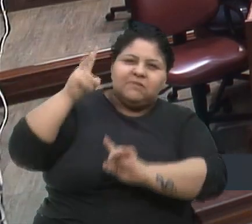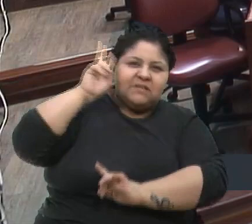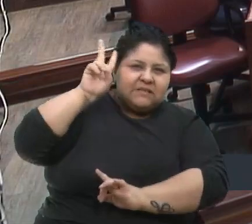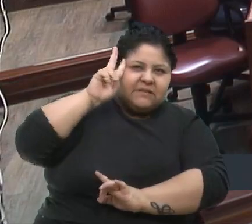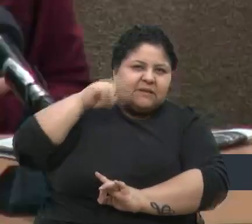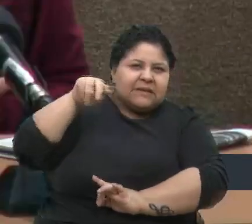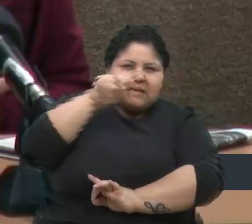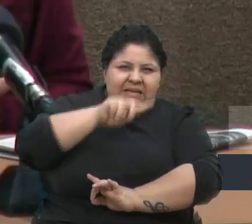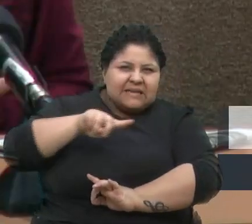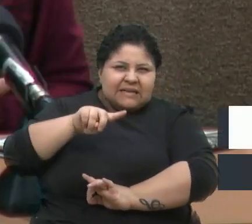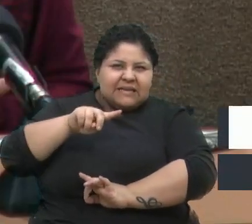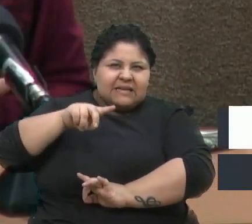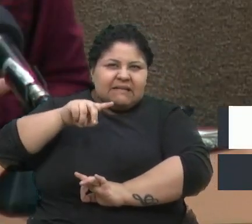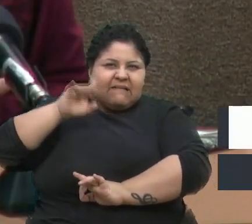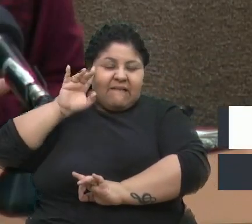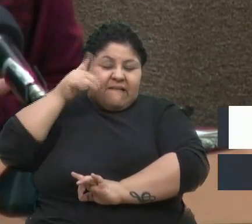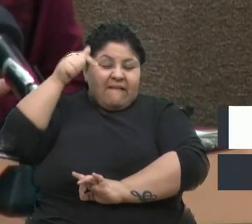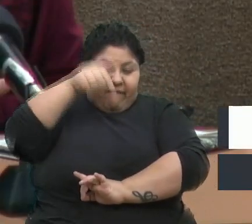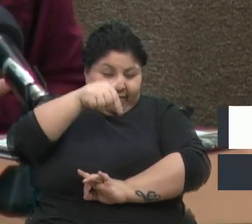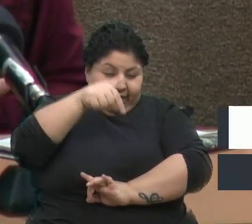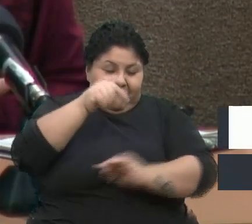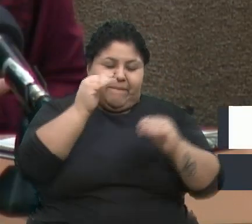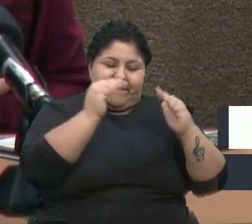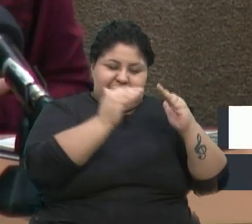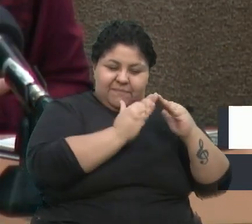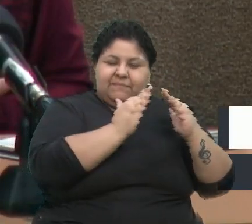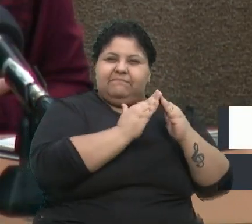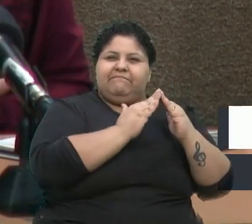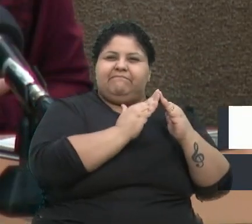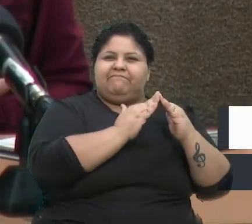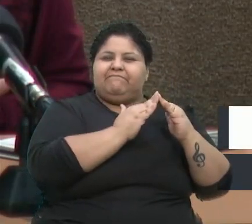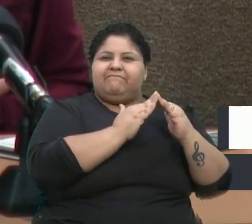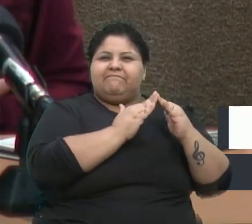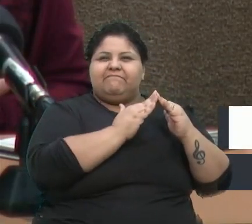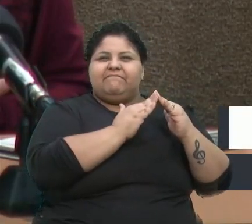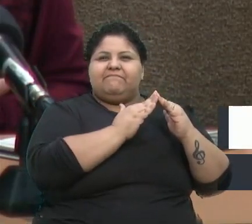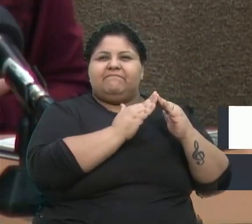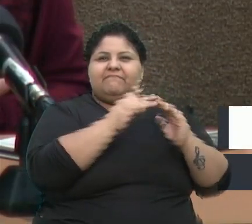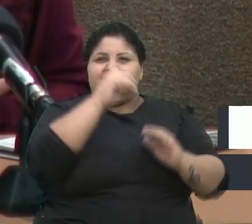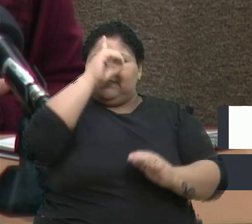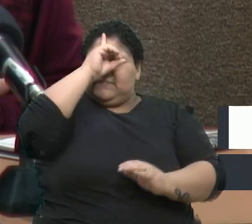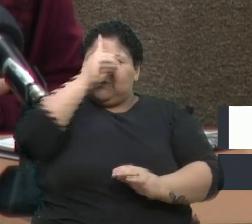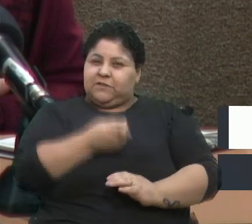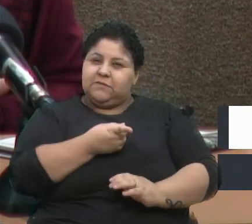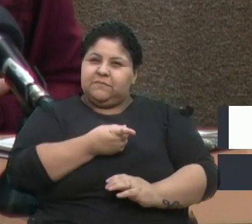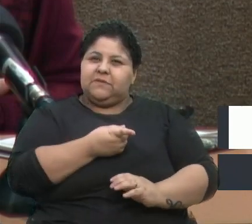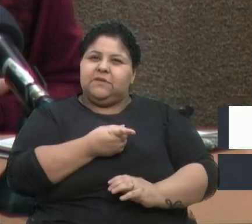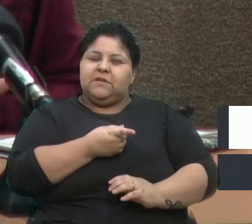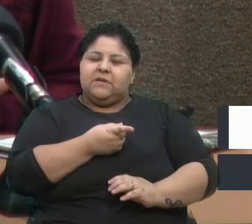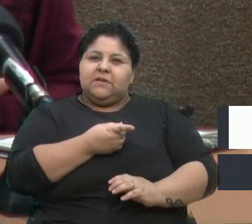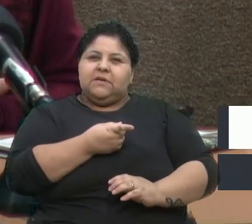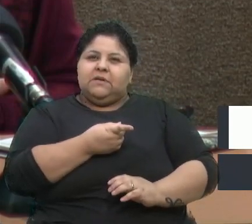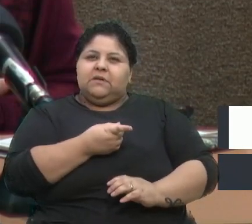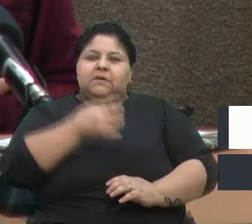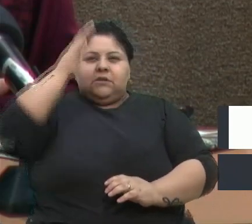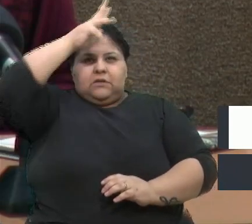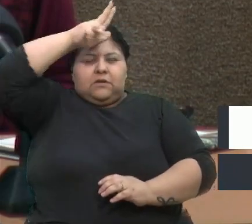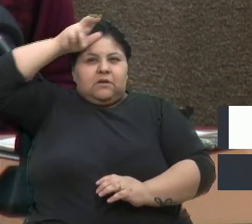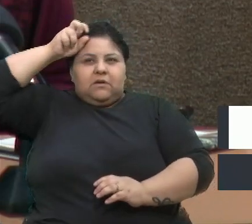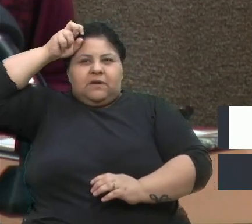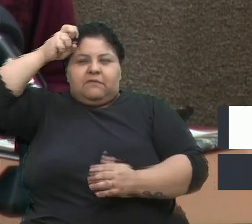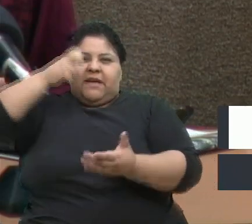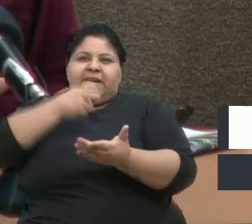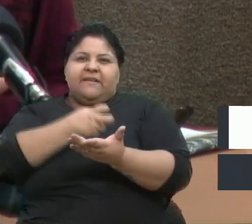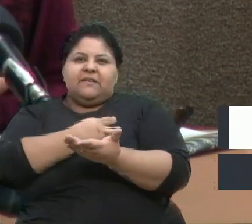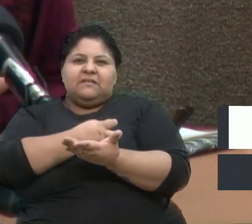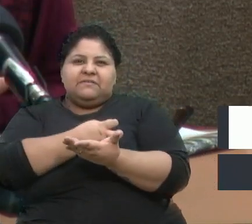nós passamos nessa casa aqui, vereador Renato, no mandato do prefeito Cassado, foi